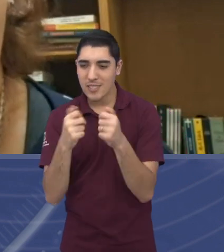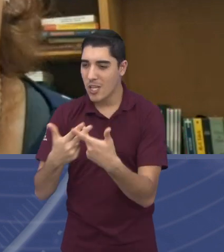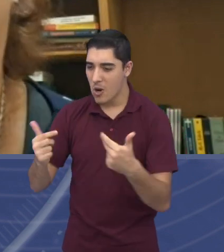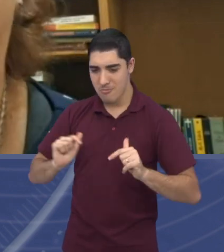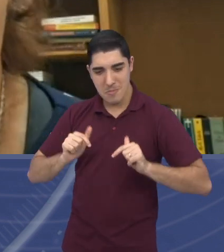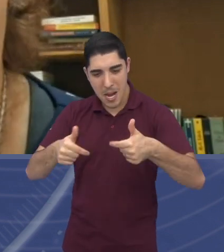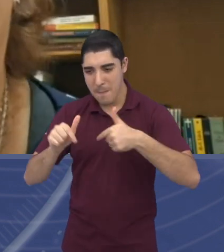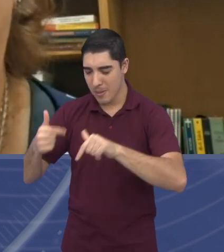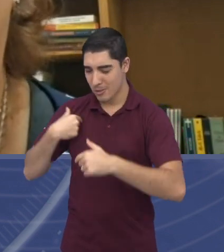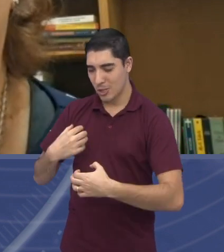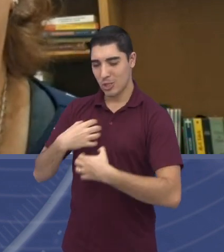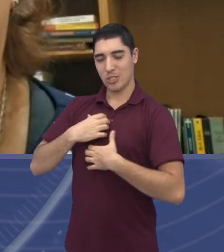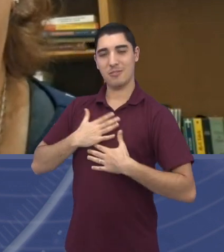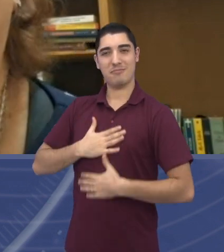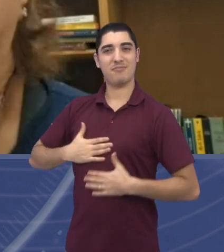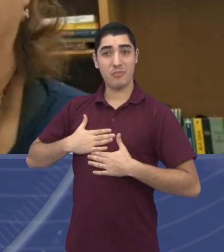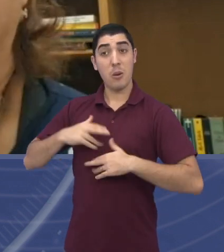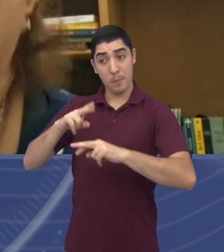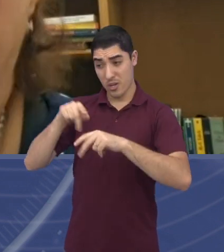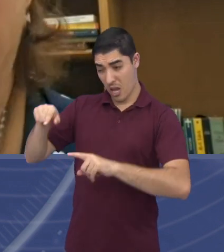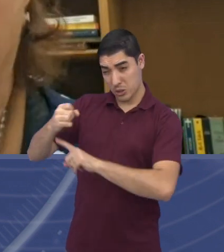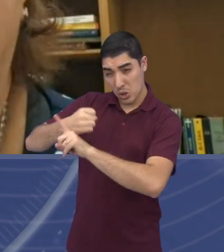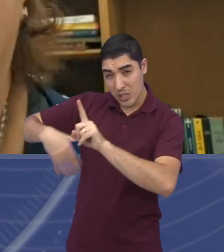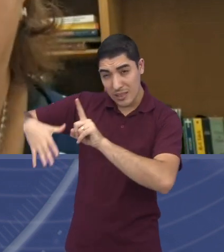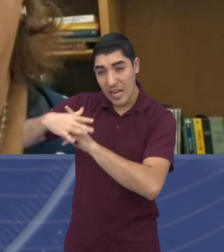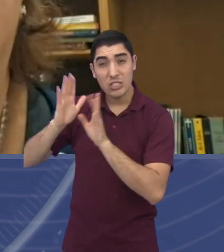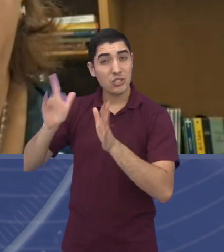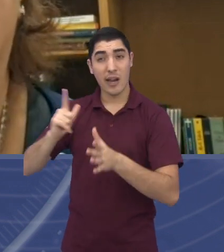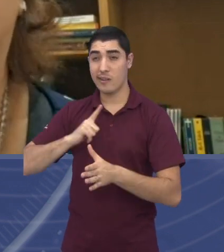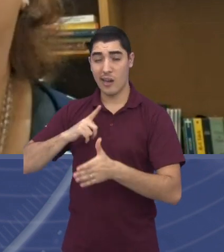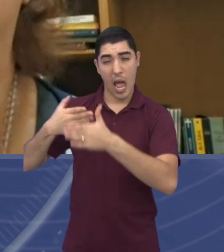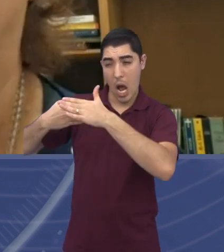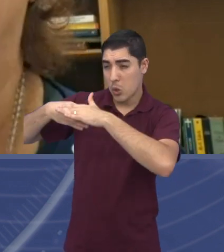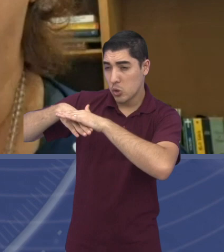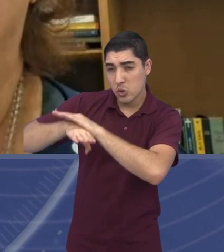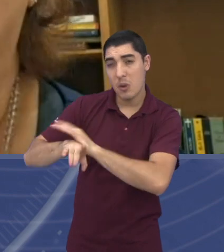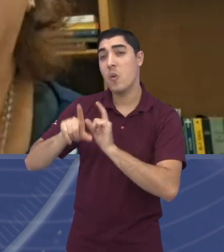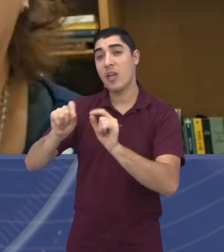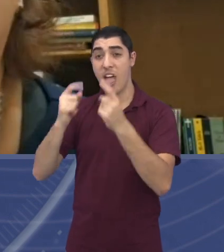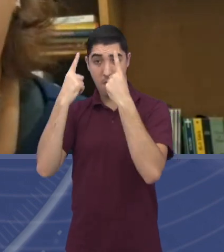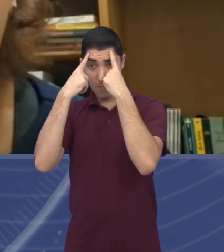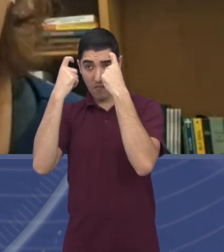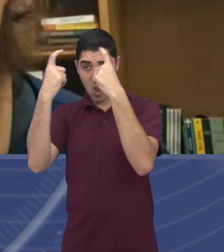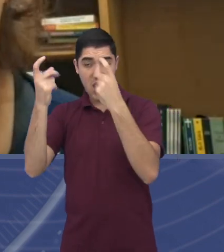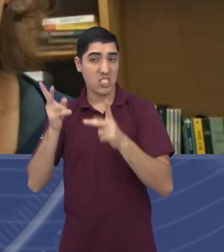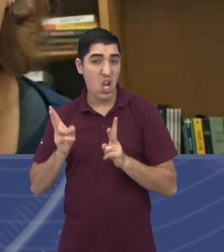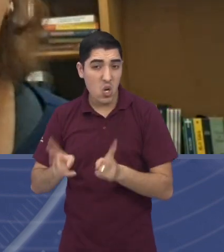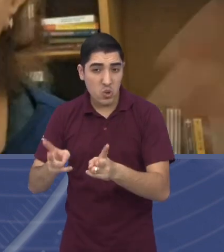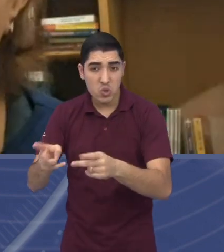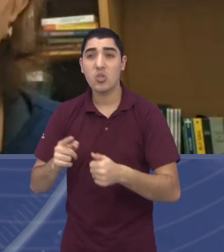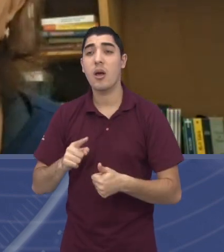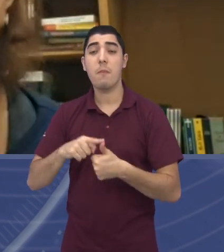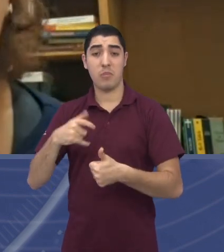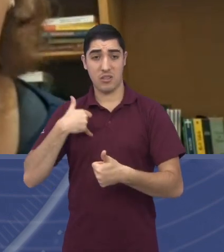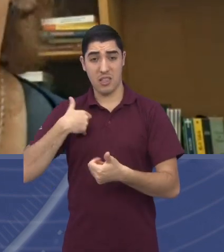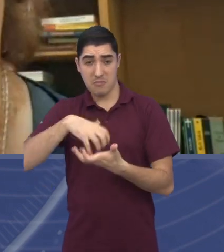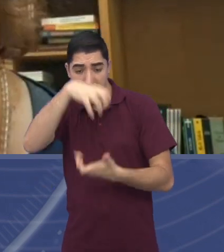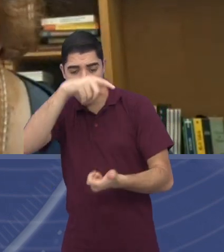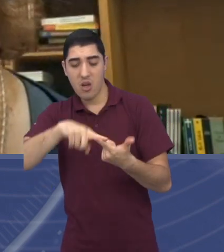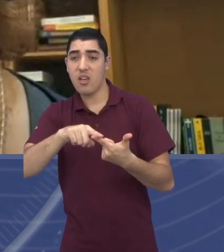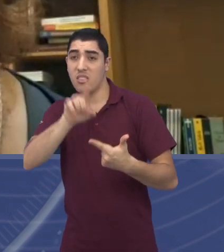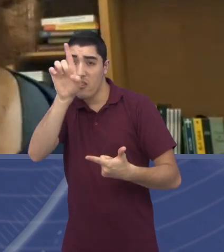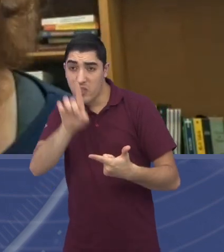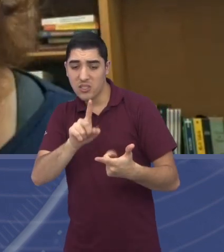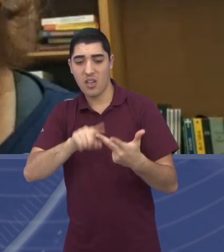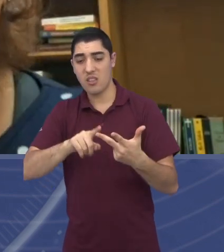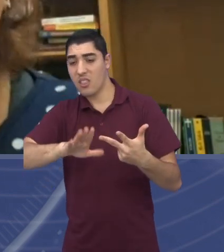está estruturada para manter a violência, né, a violência com a questão etária, com a questão da deficiência, com a questão